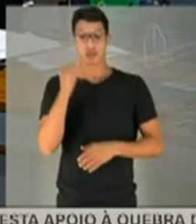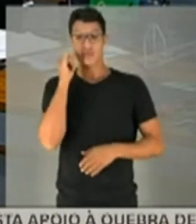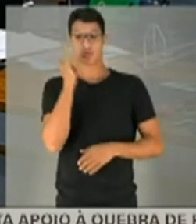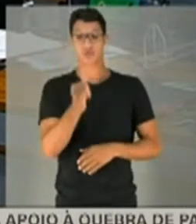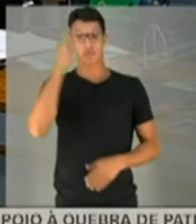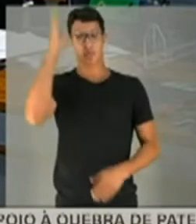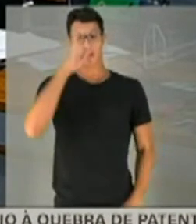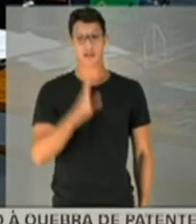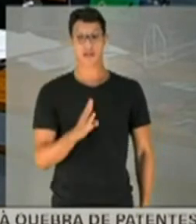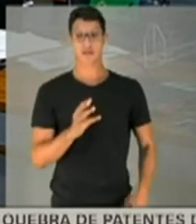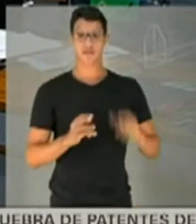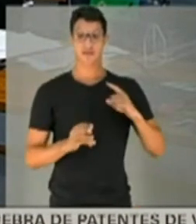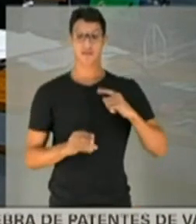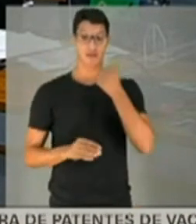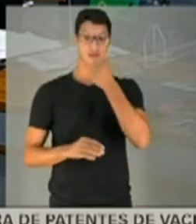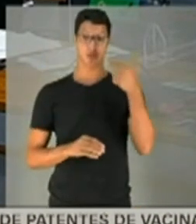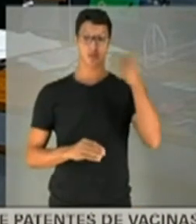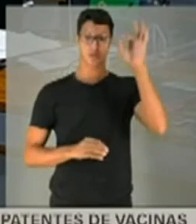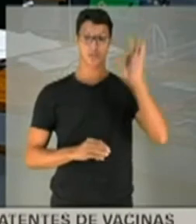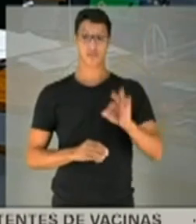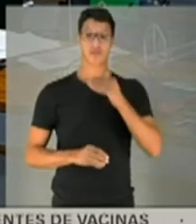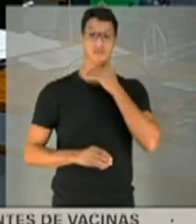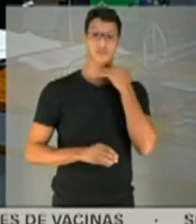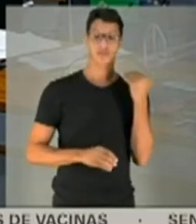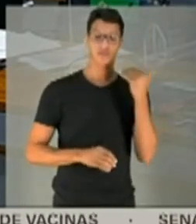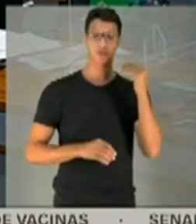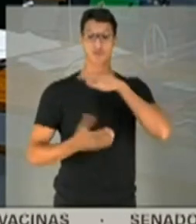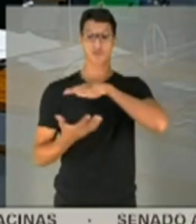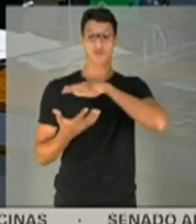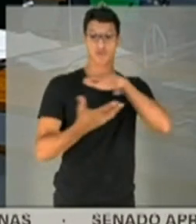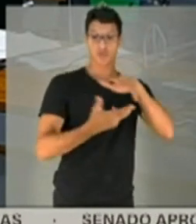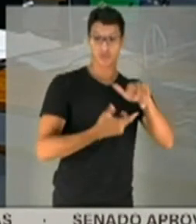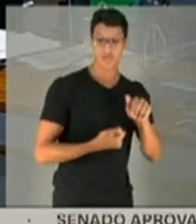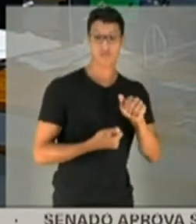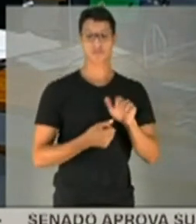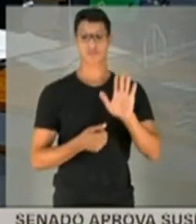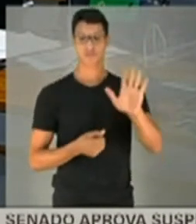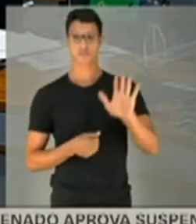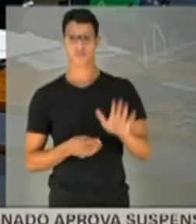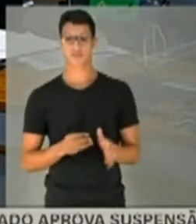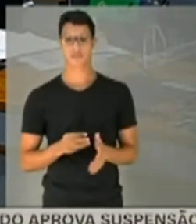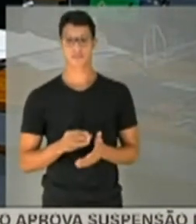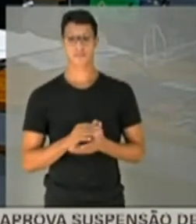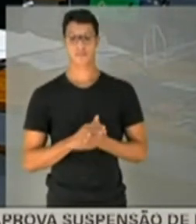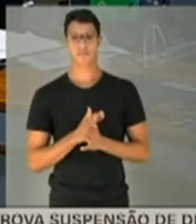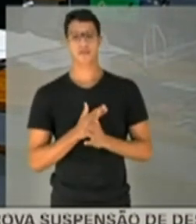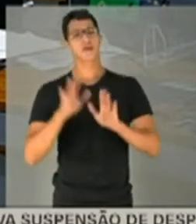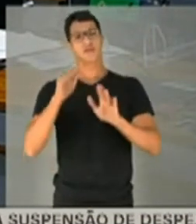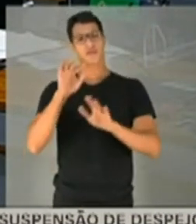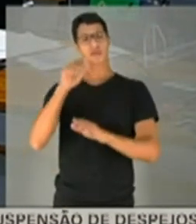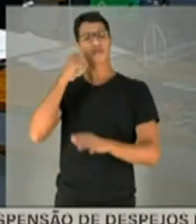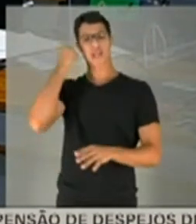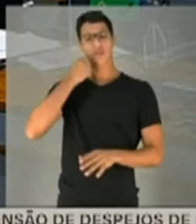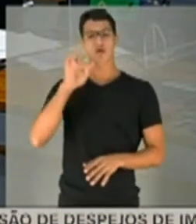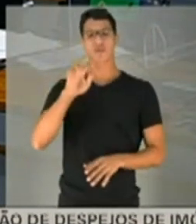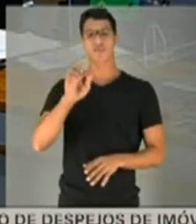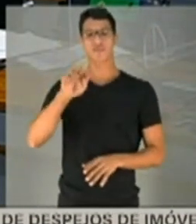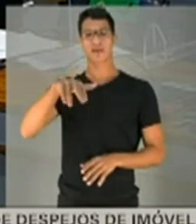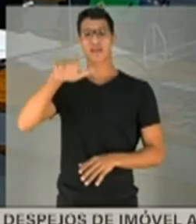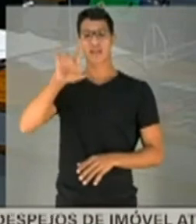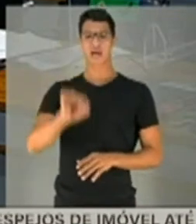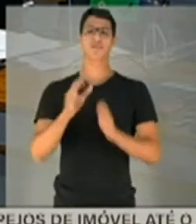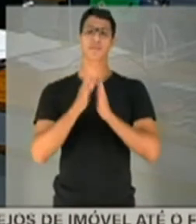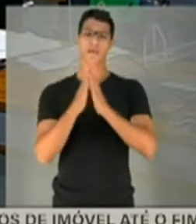o Brasil tem 12% das mortes a nível do mundo. Só um minuto. Não, senador Fernando Bezerra. Só um minuto. O senador